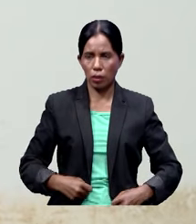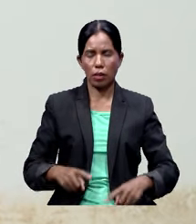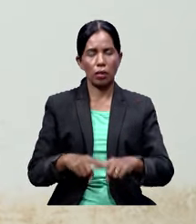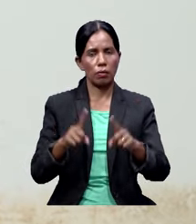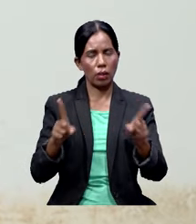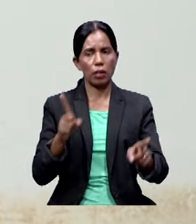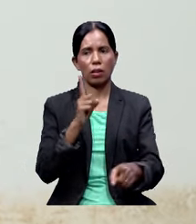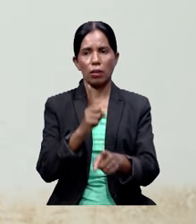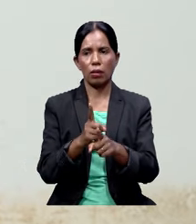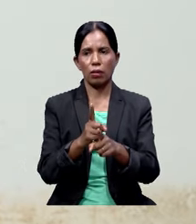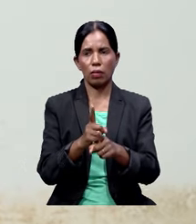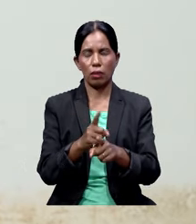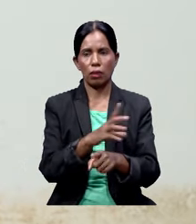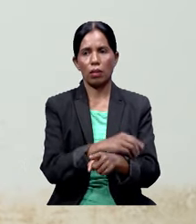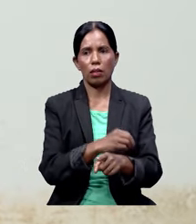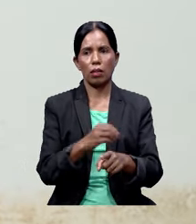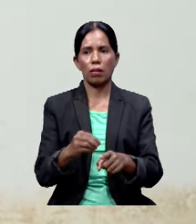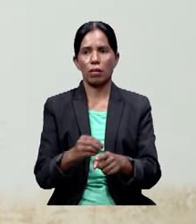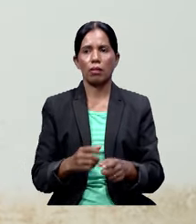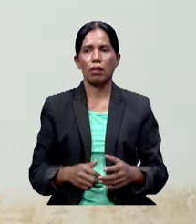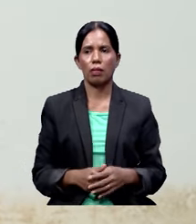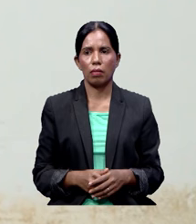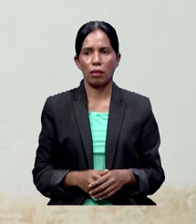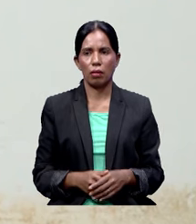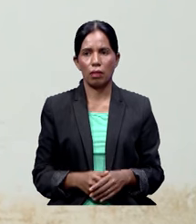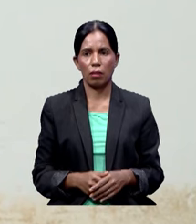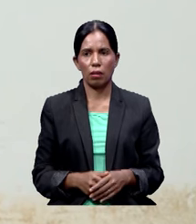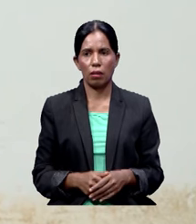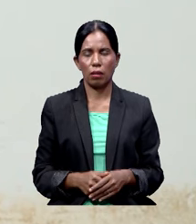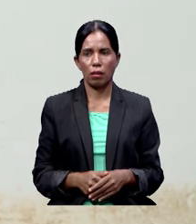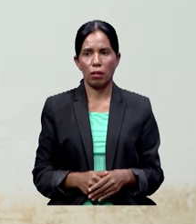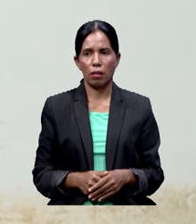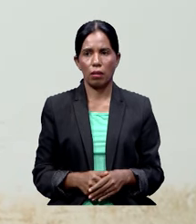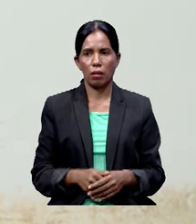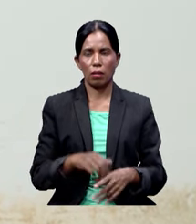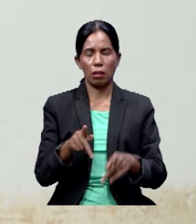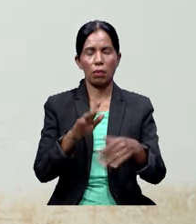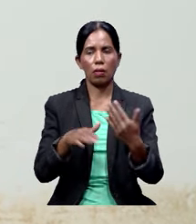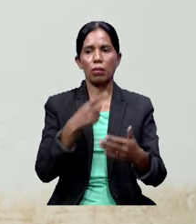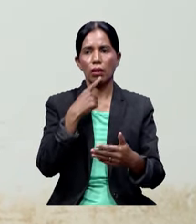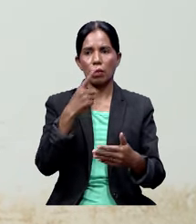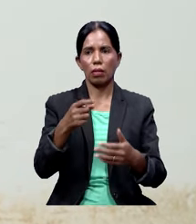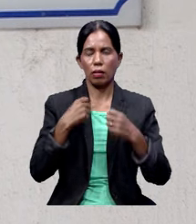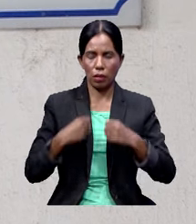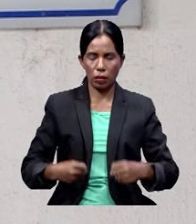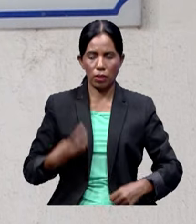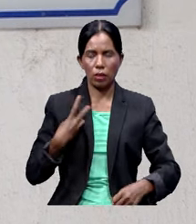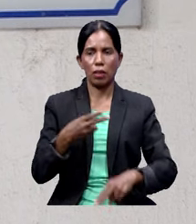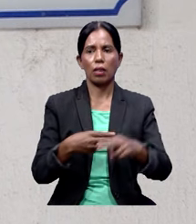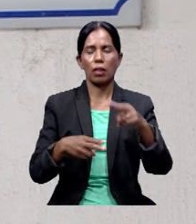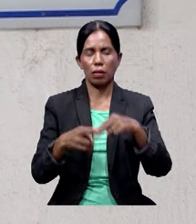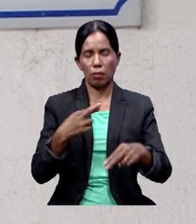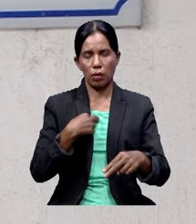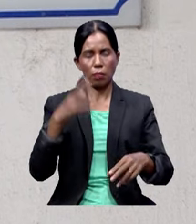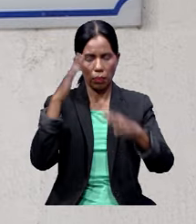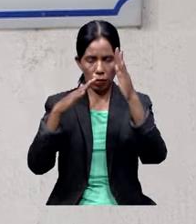ho ita tratamento ho sertahan entau Anse moto dehang eten Saudi tene 500. Ho problema